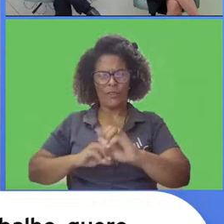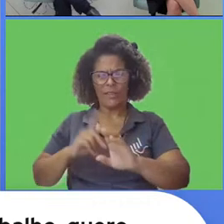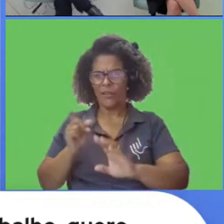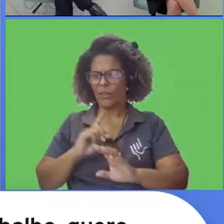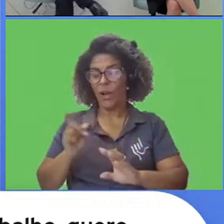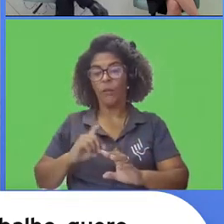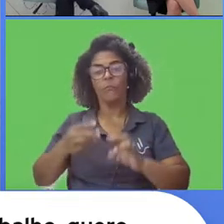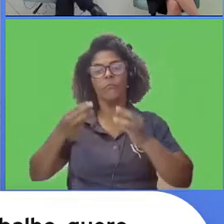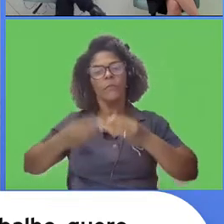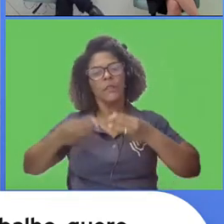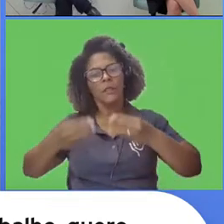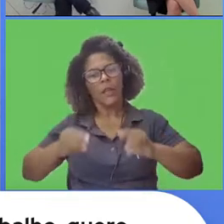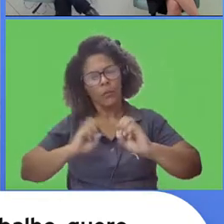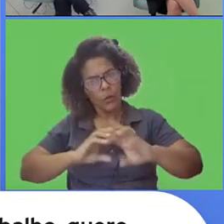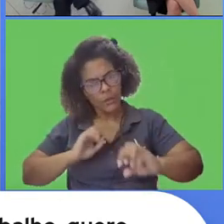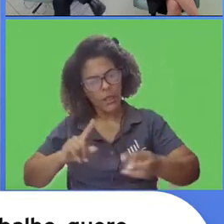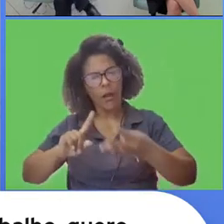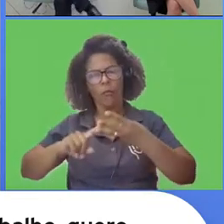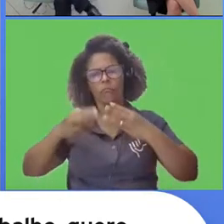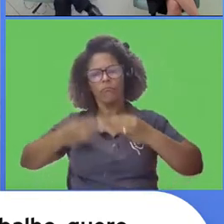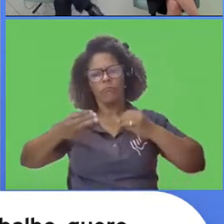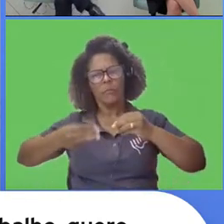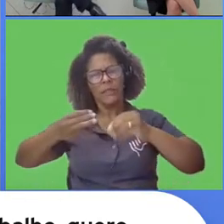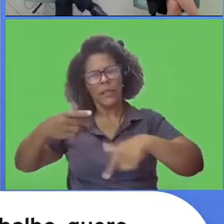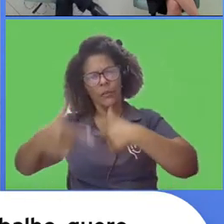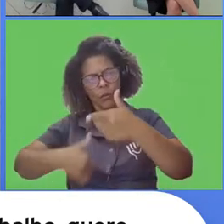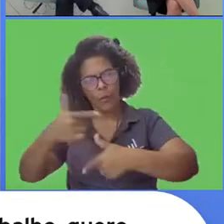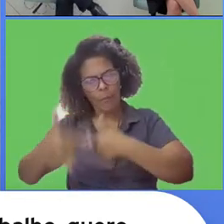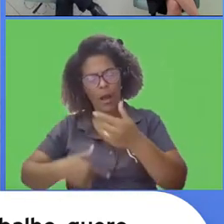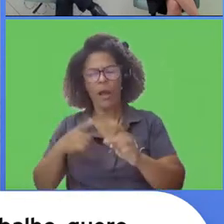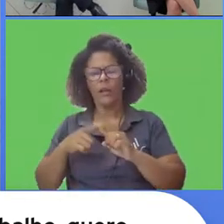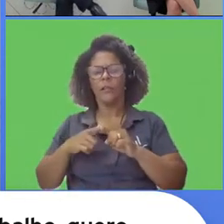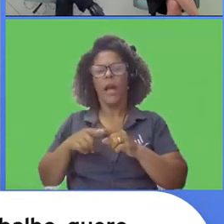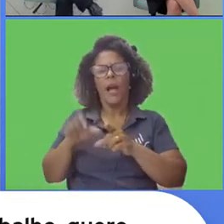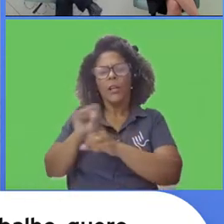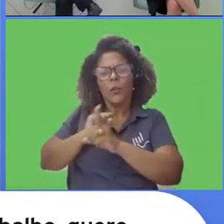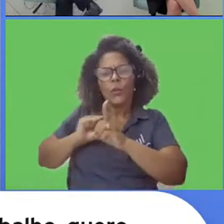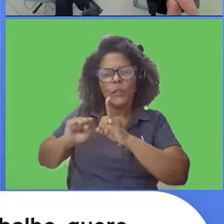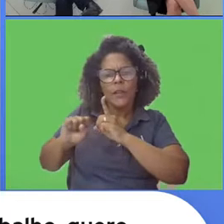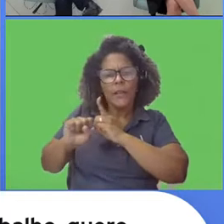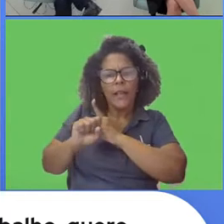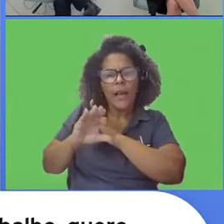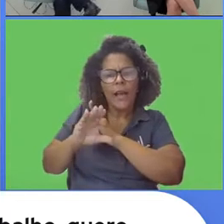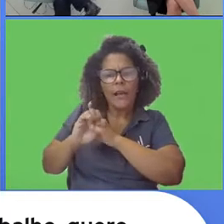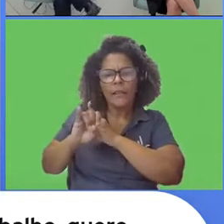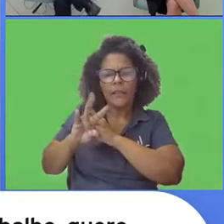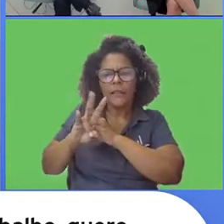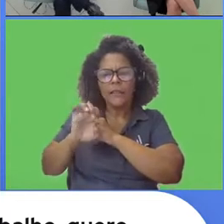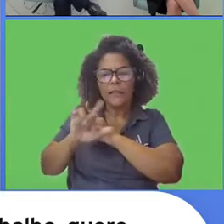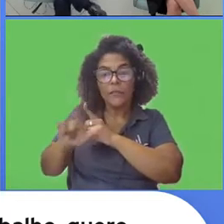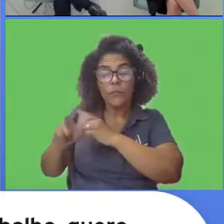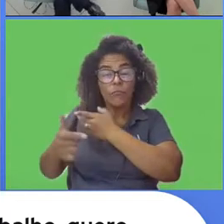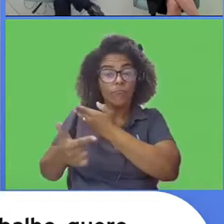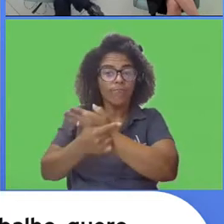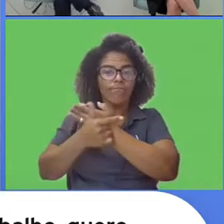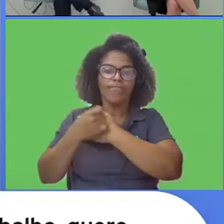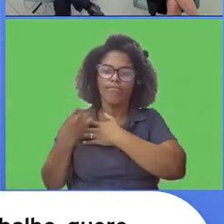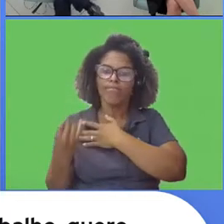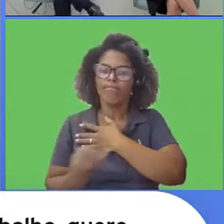Ministério da Educação, Ministério do Trabalho, as próprias organizações da sociedade civil aí, que têm um papel importantíssimo também